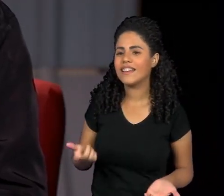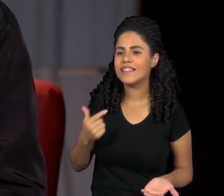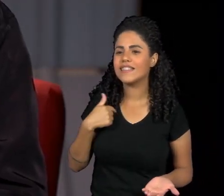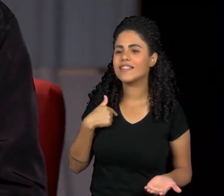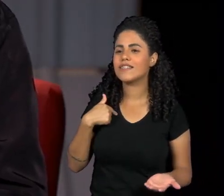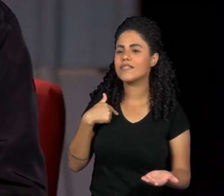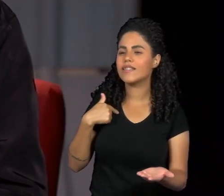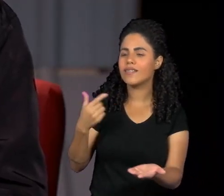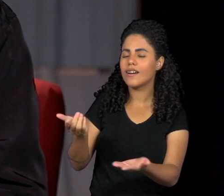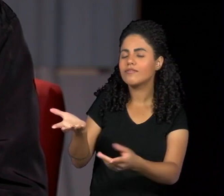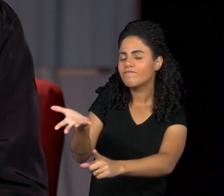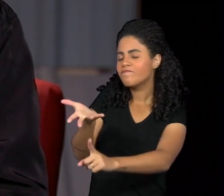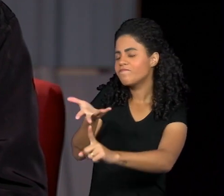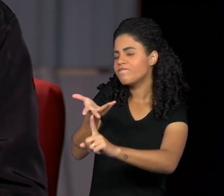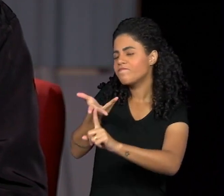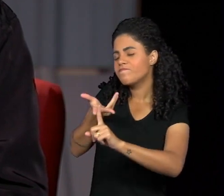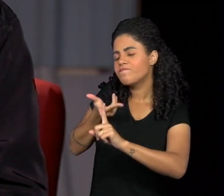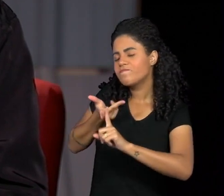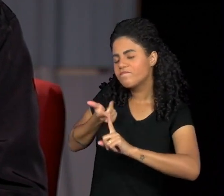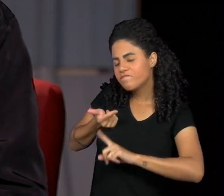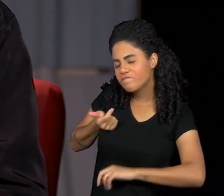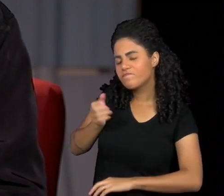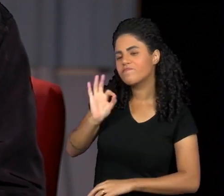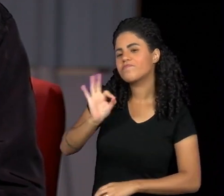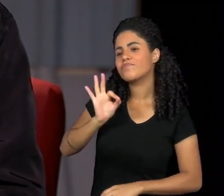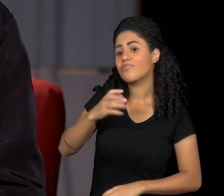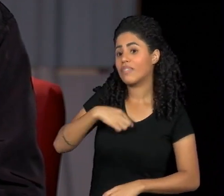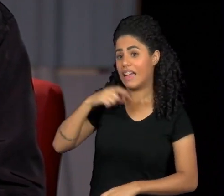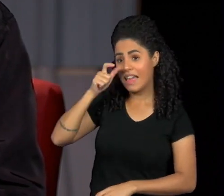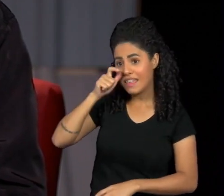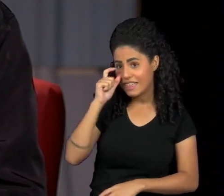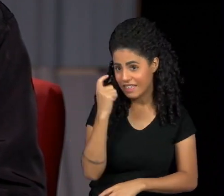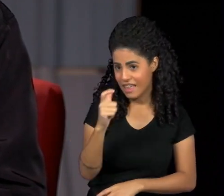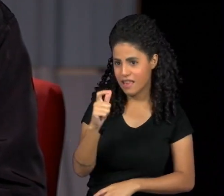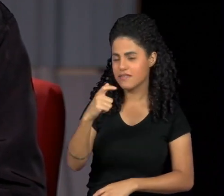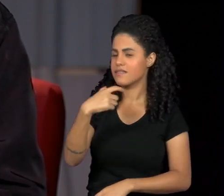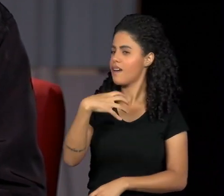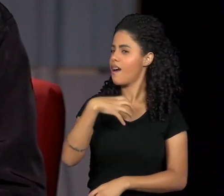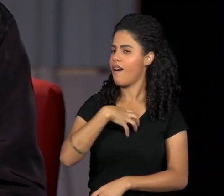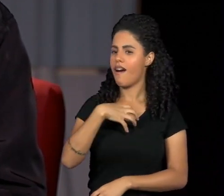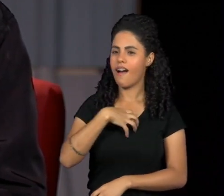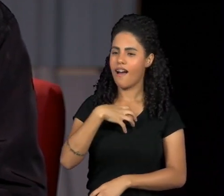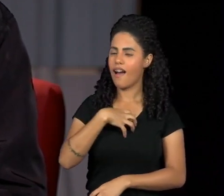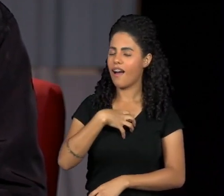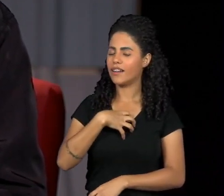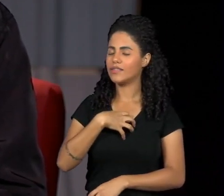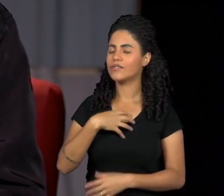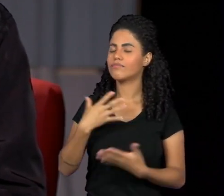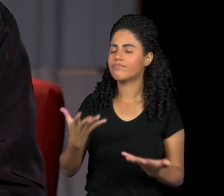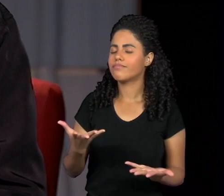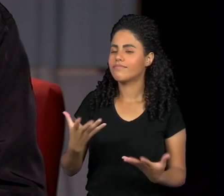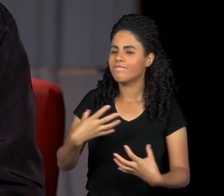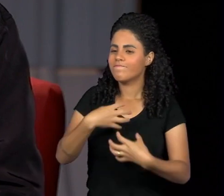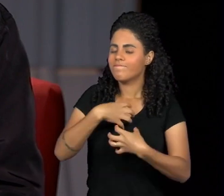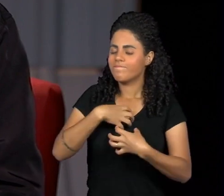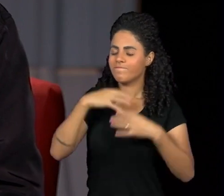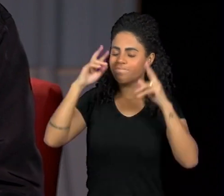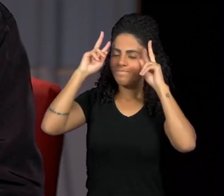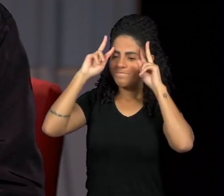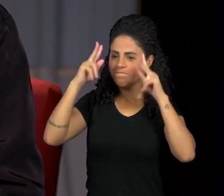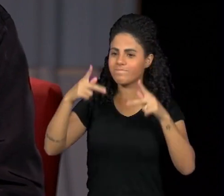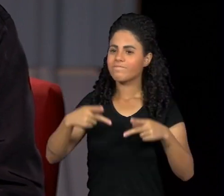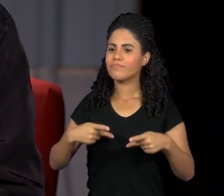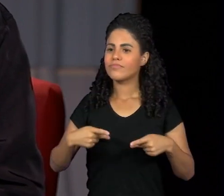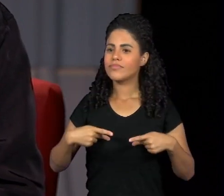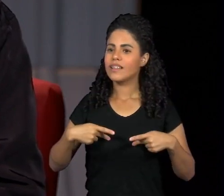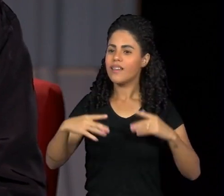atraia neste lugar, né? Talvez seja isso que nos interesse na Bahia, né? Essa complexidade humana que está